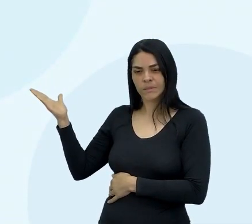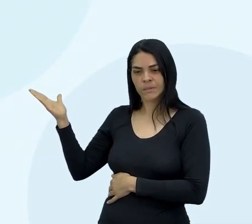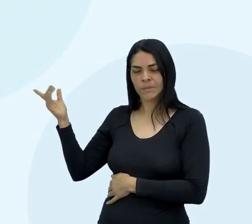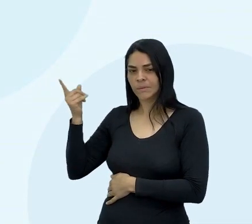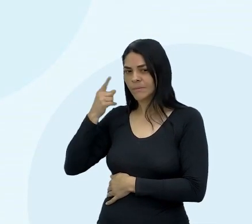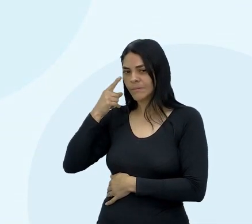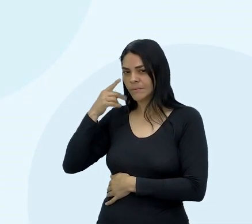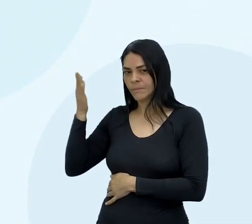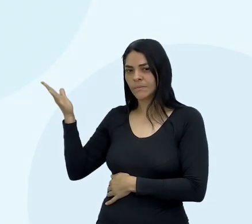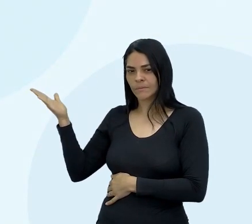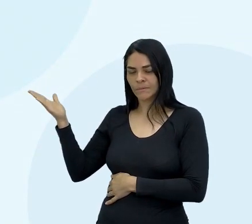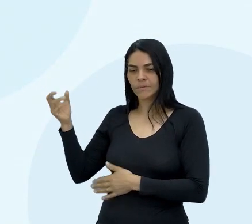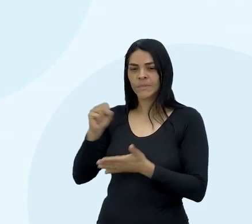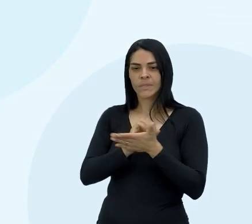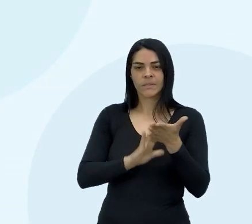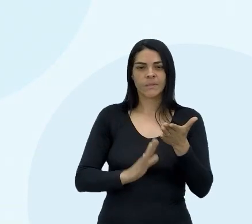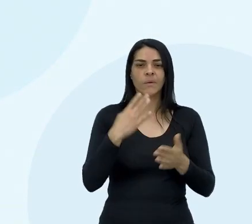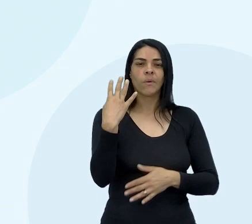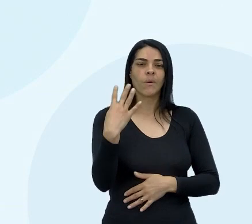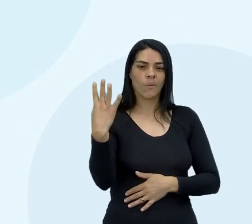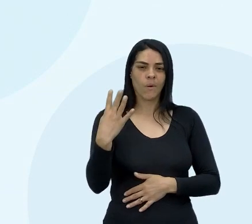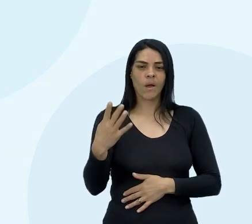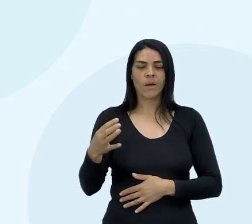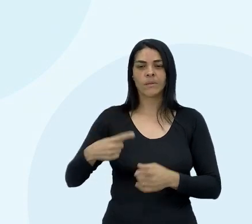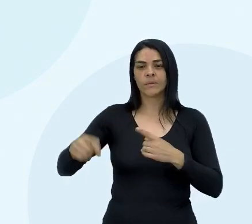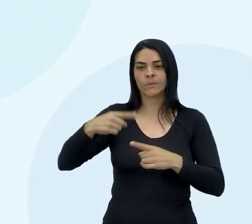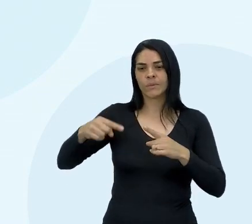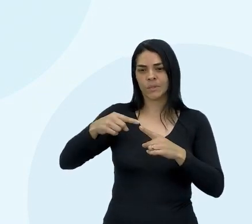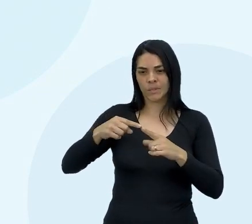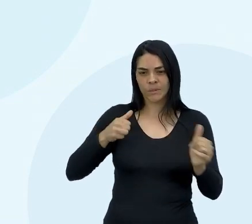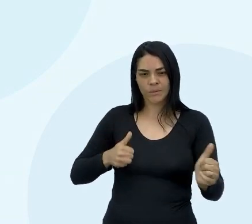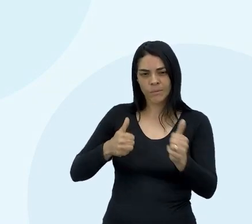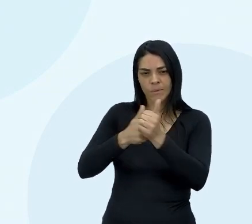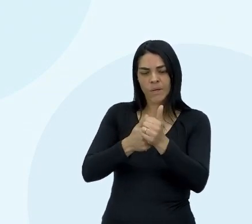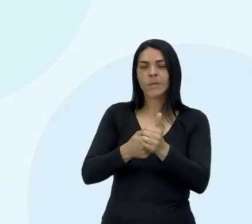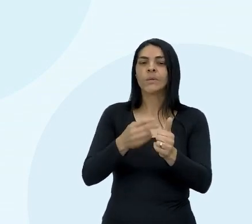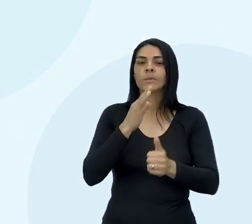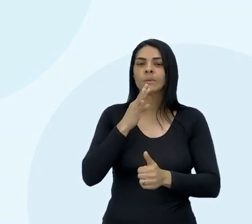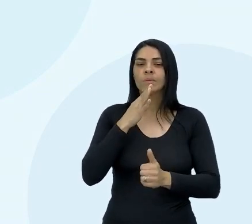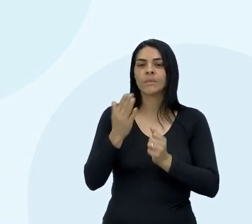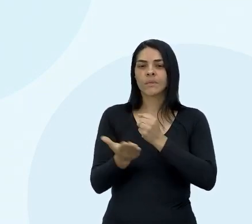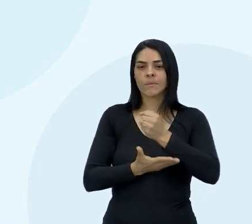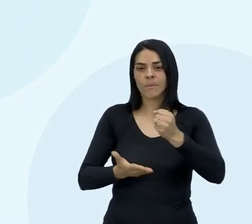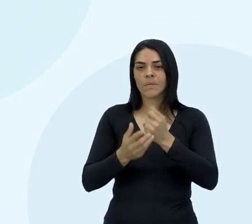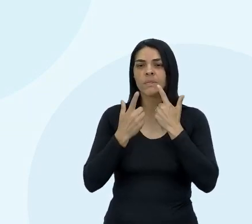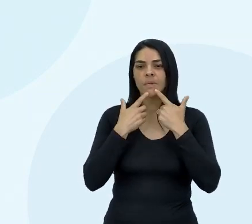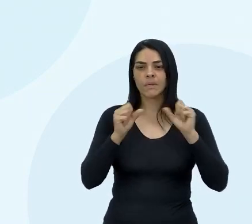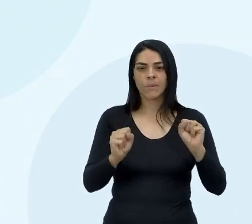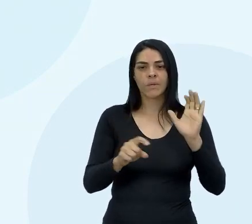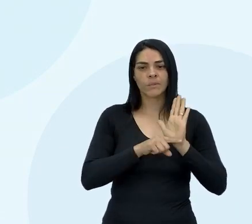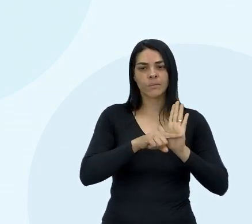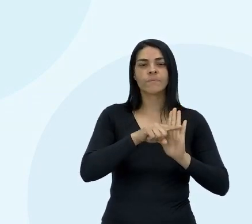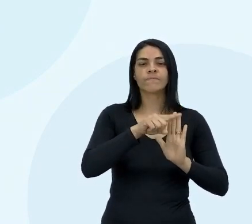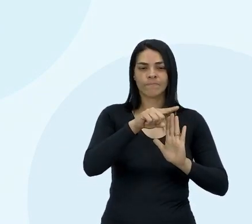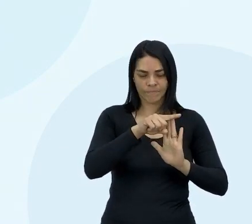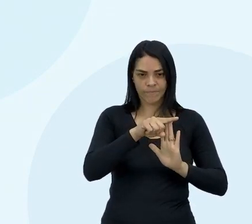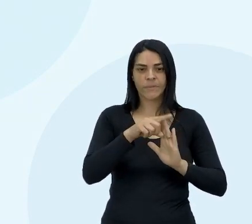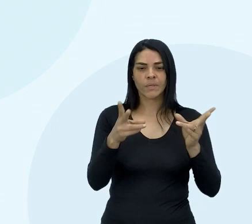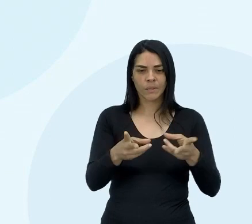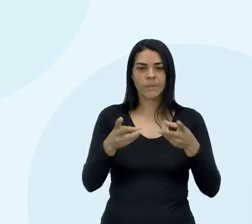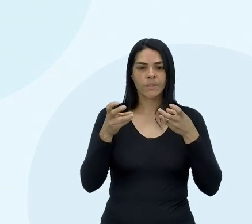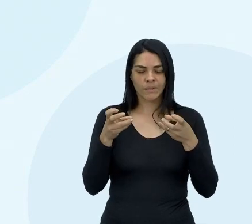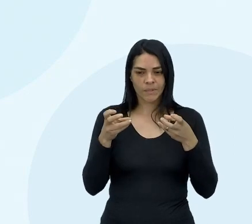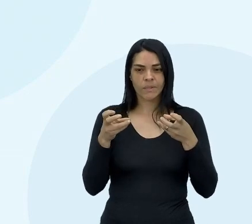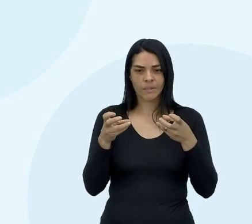atividade 4, né, temos como objetivo nos aproximar dos conhecimentos básicos das linguagens de programação. Perceba bem,